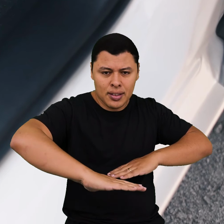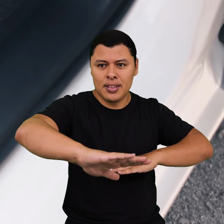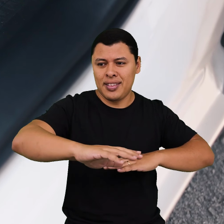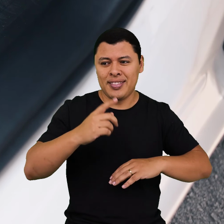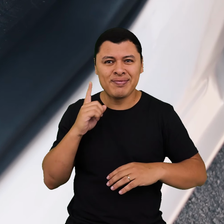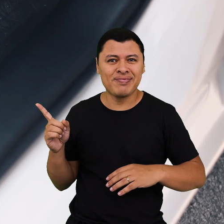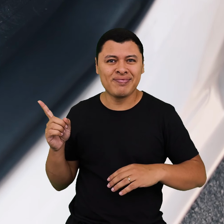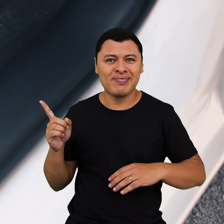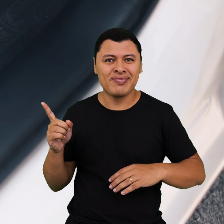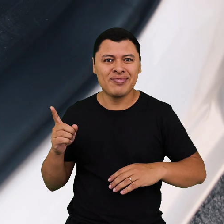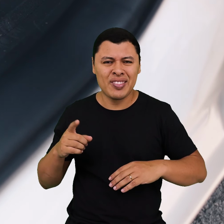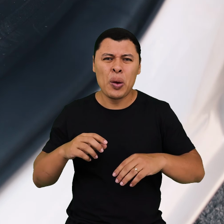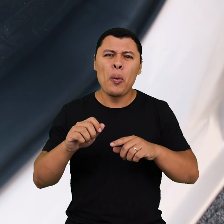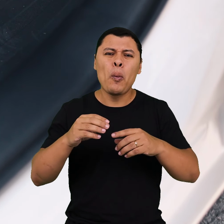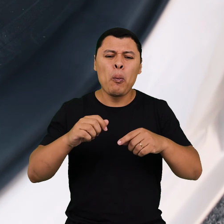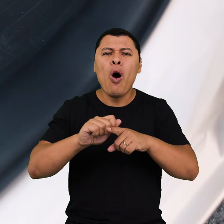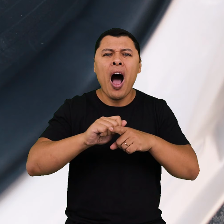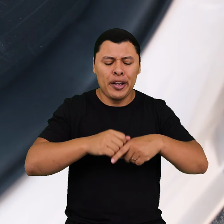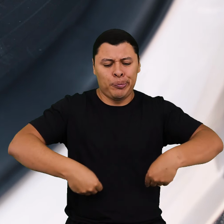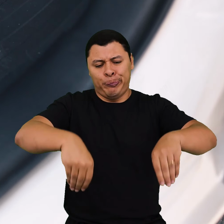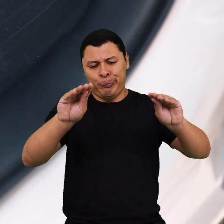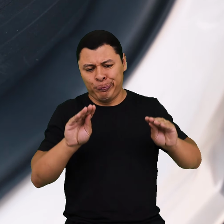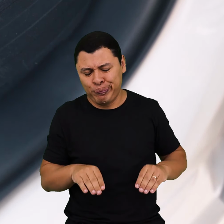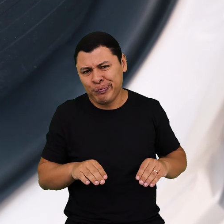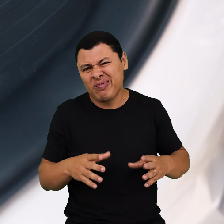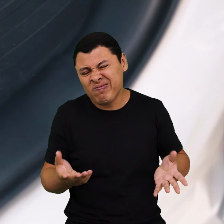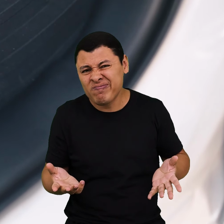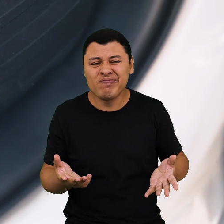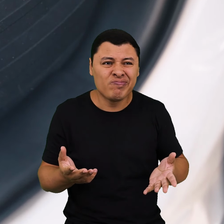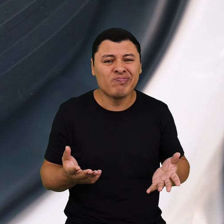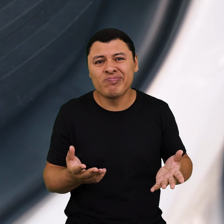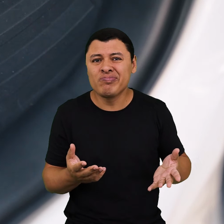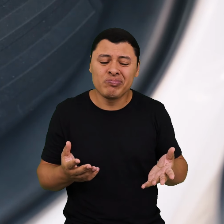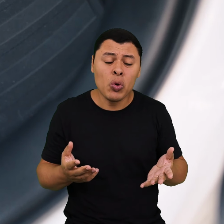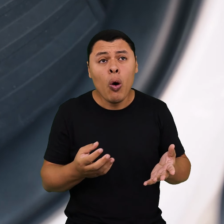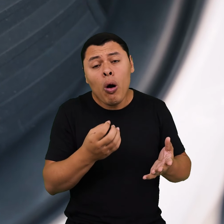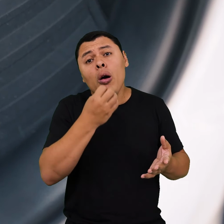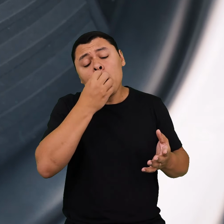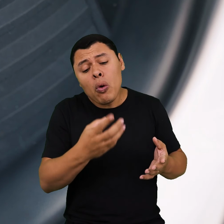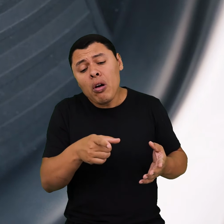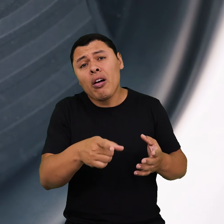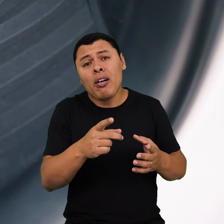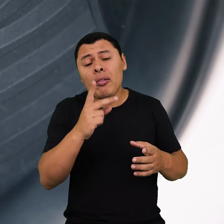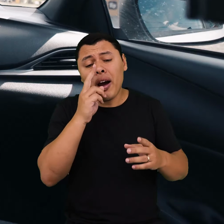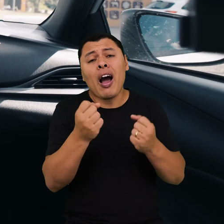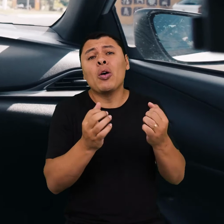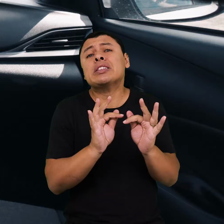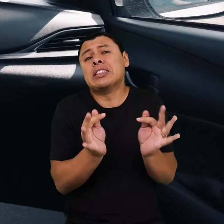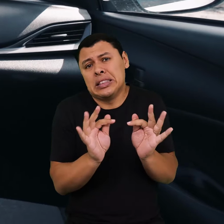de tecido e não um tapetão de borracha. Embora um bom tapete de borracha, isso novamente remete aí a carros mais simples,